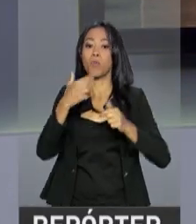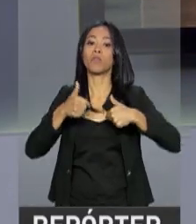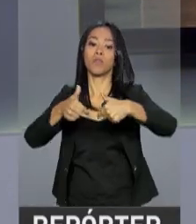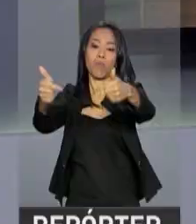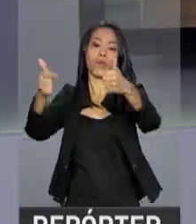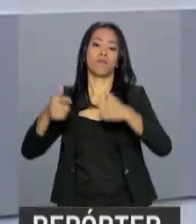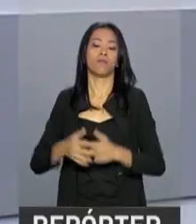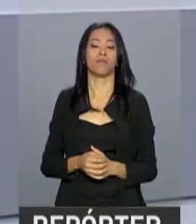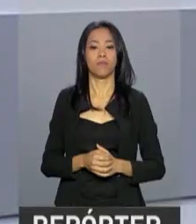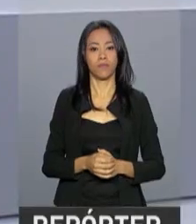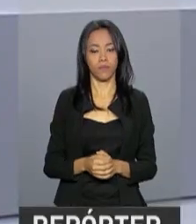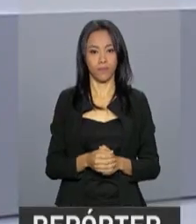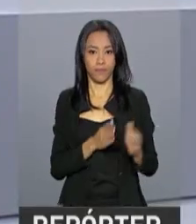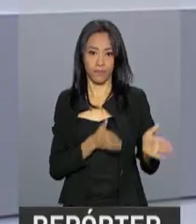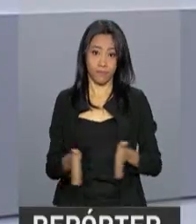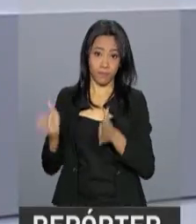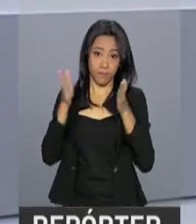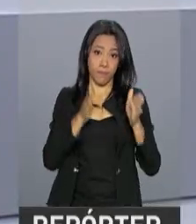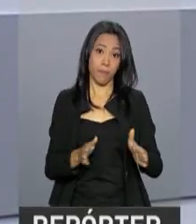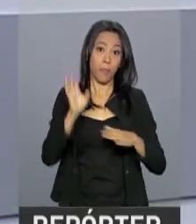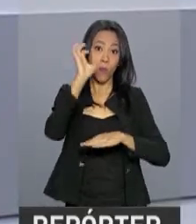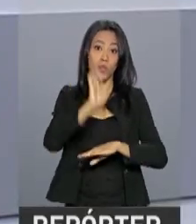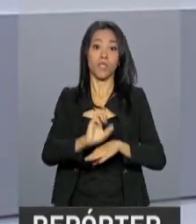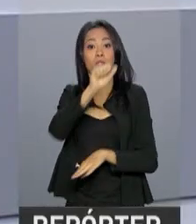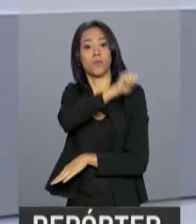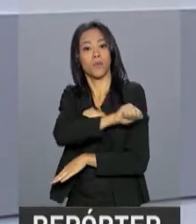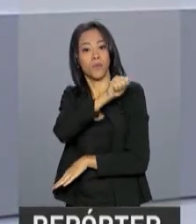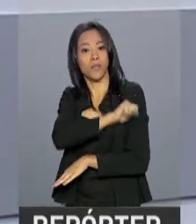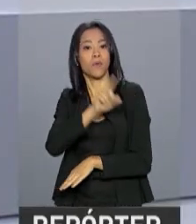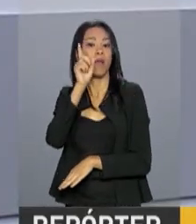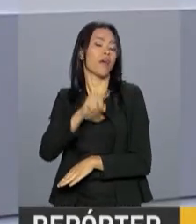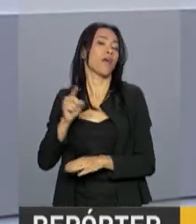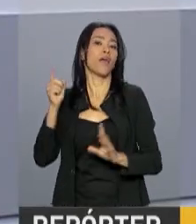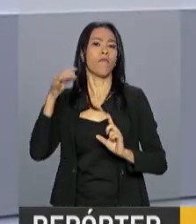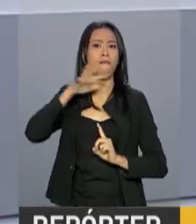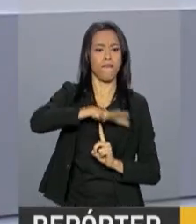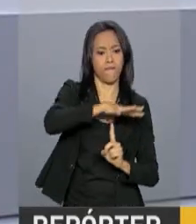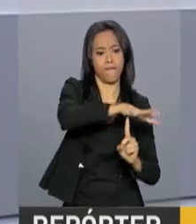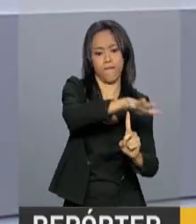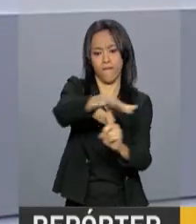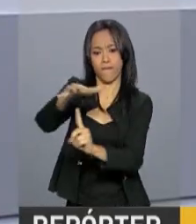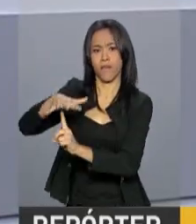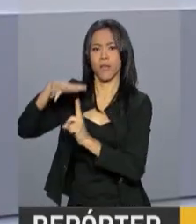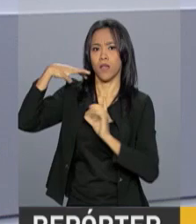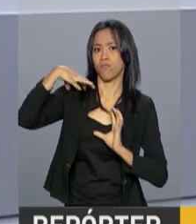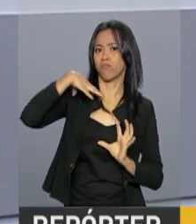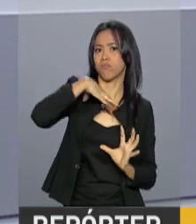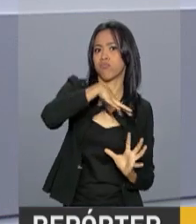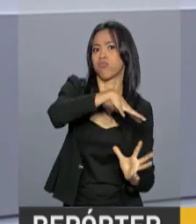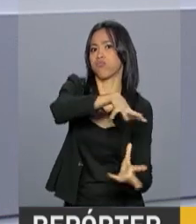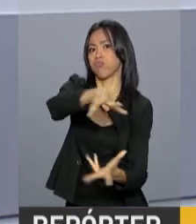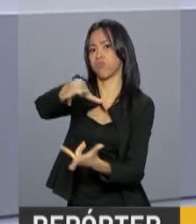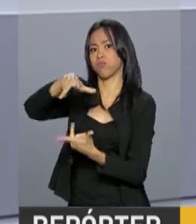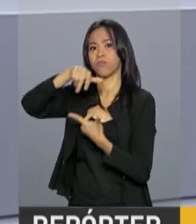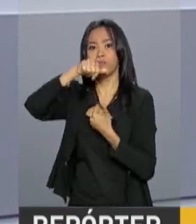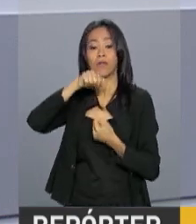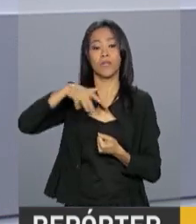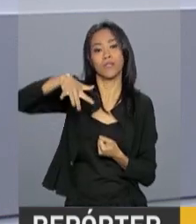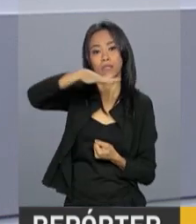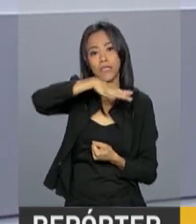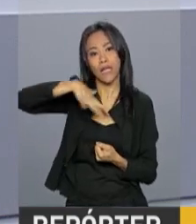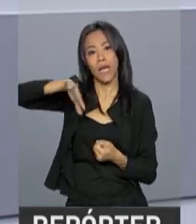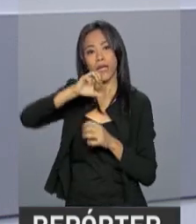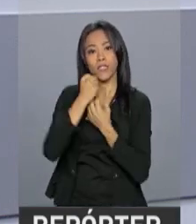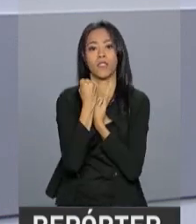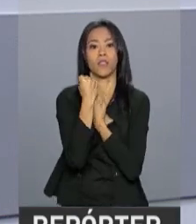você o rio de janeiro é sede de uma feira internacional na área de defesa o ministro joaquim silva e